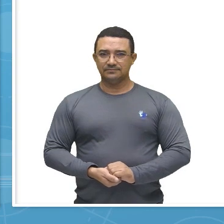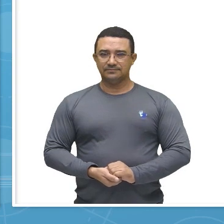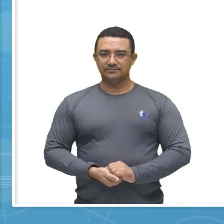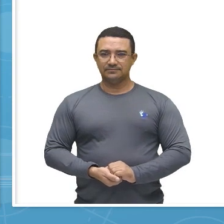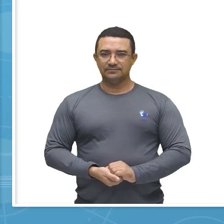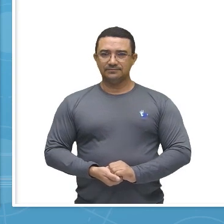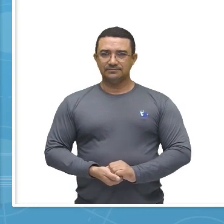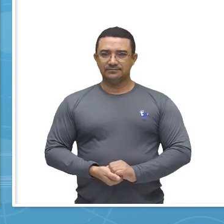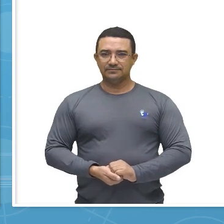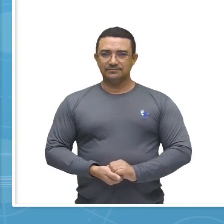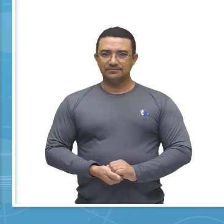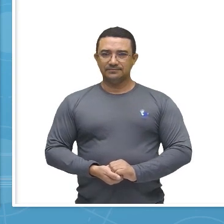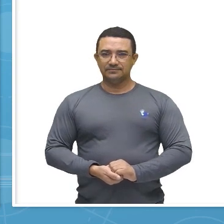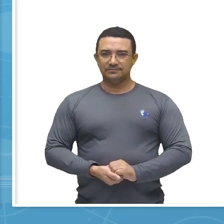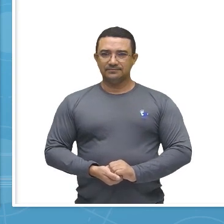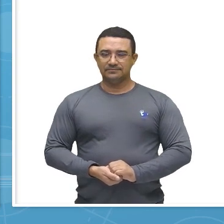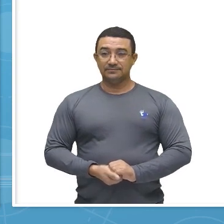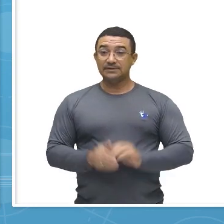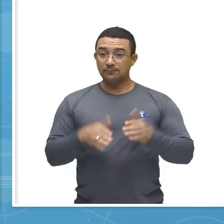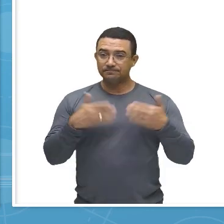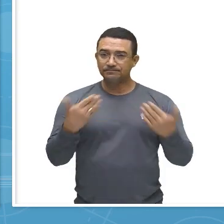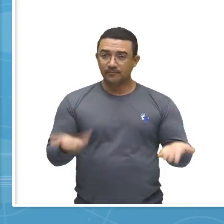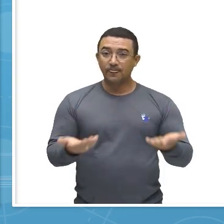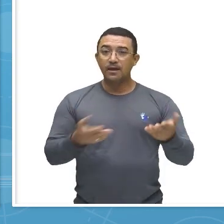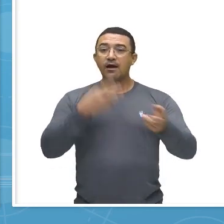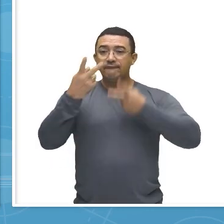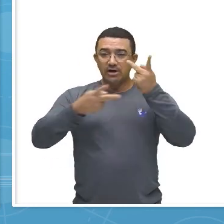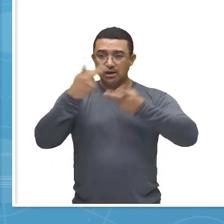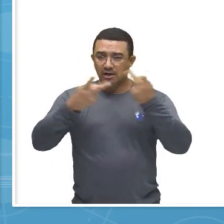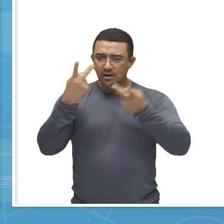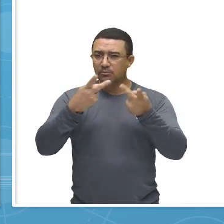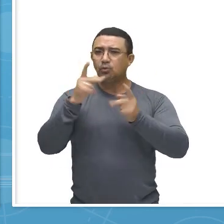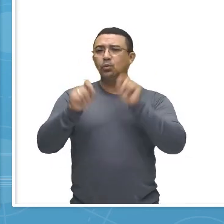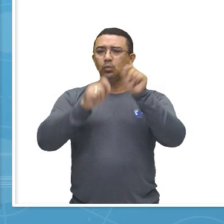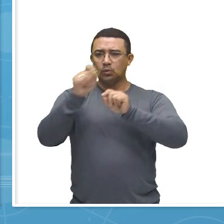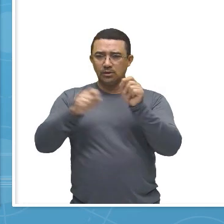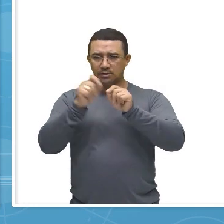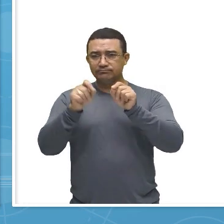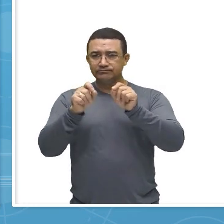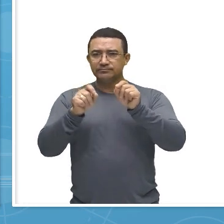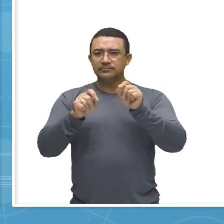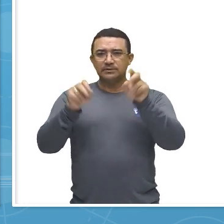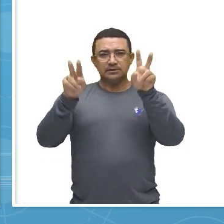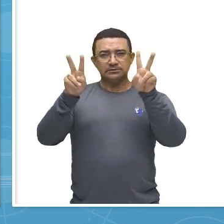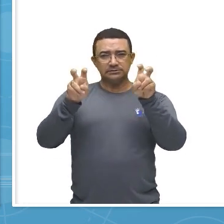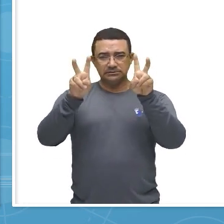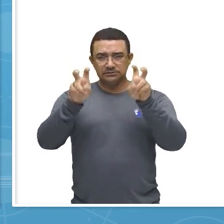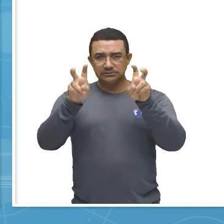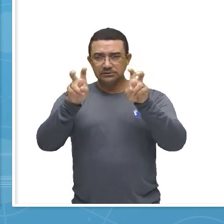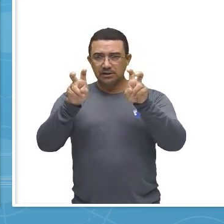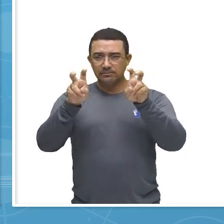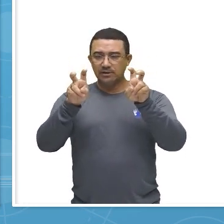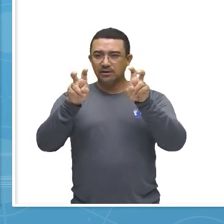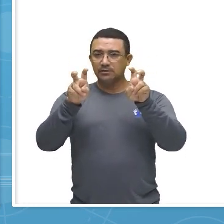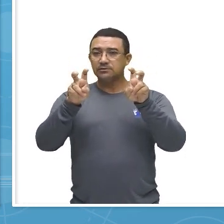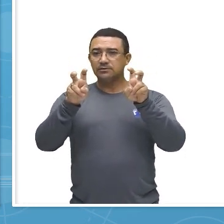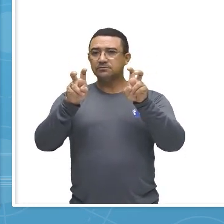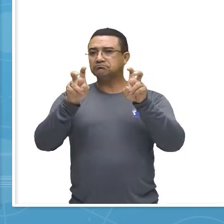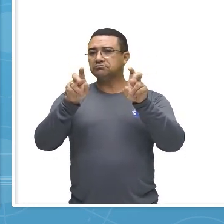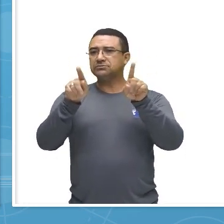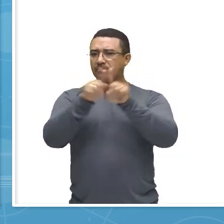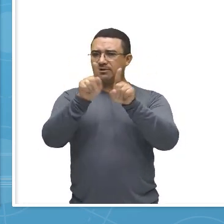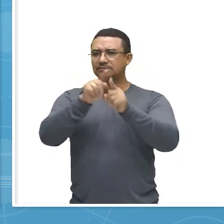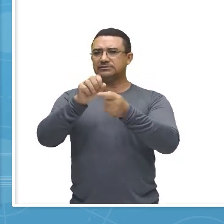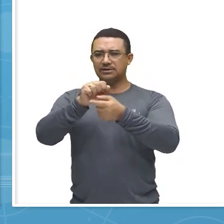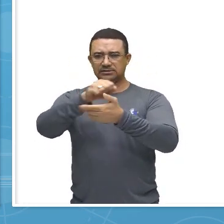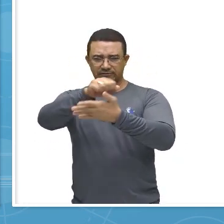Muito bem, muito bem. Então, falamos aí a respeito da nossa DLI. Vamos